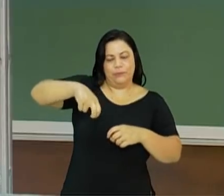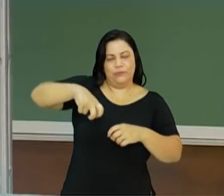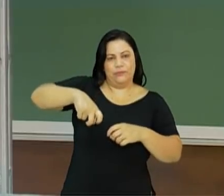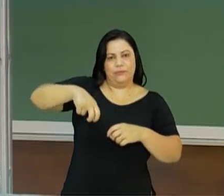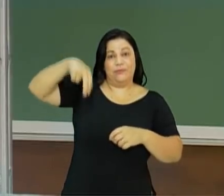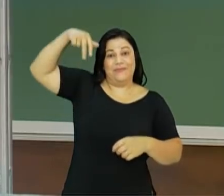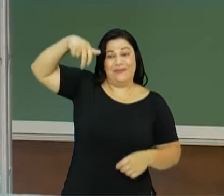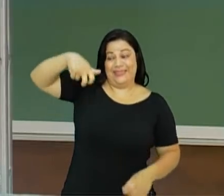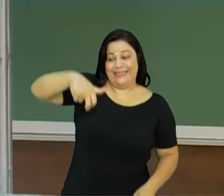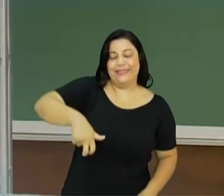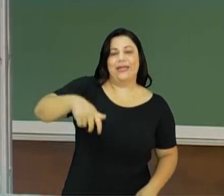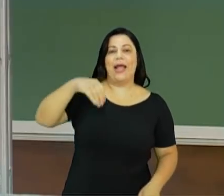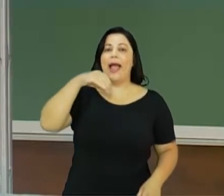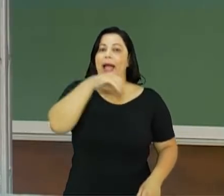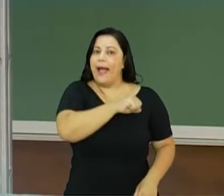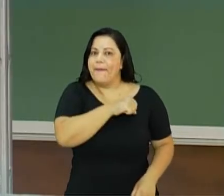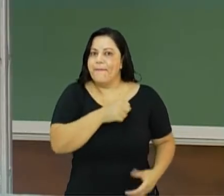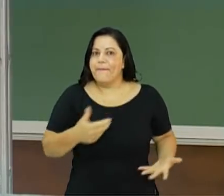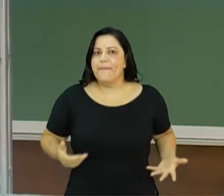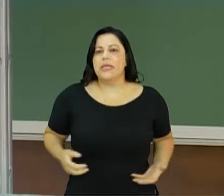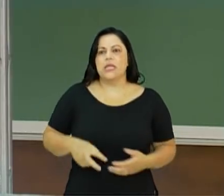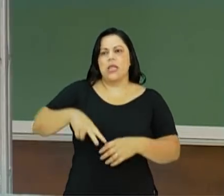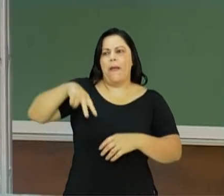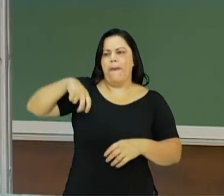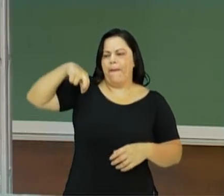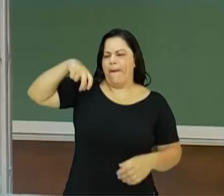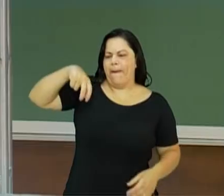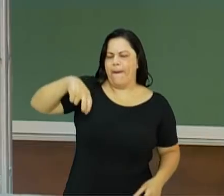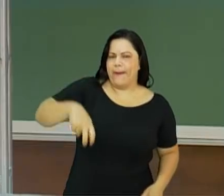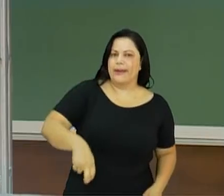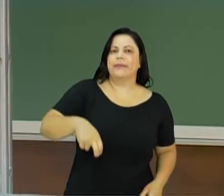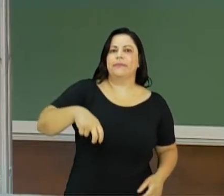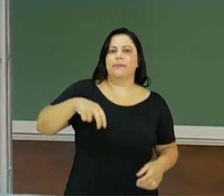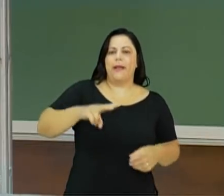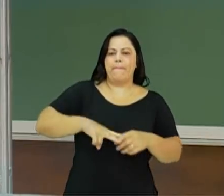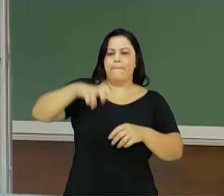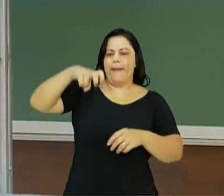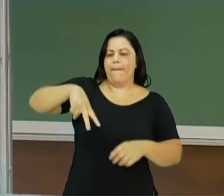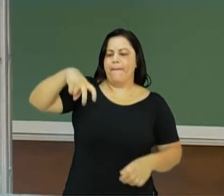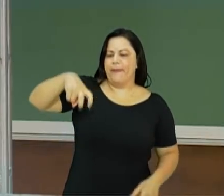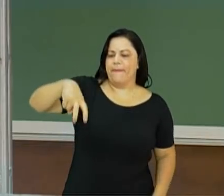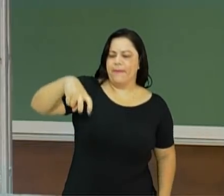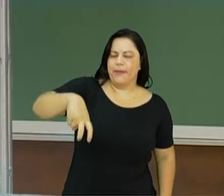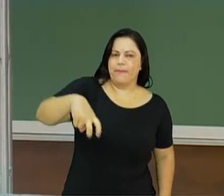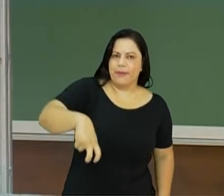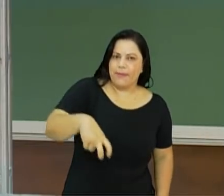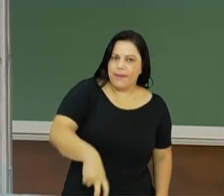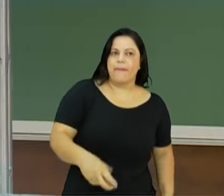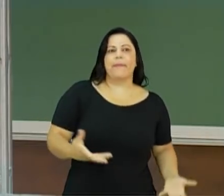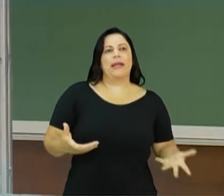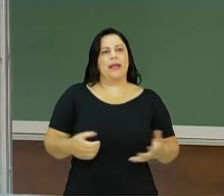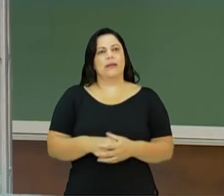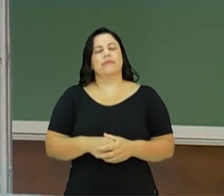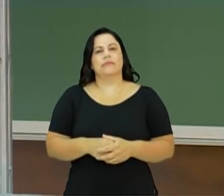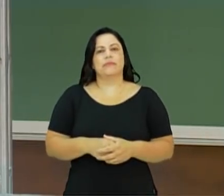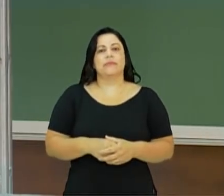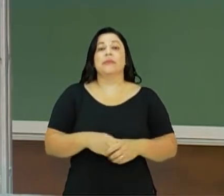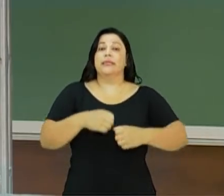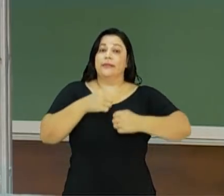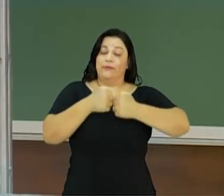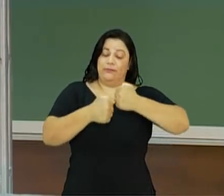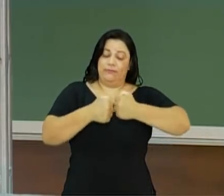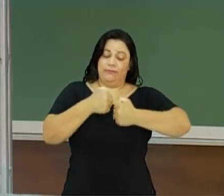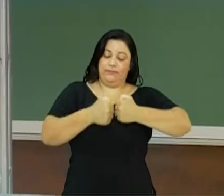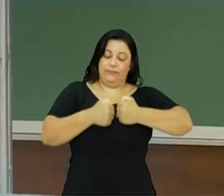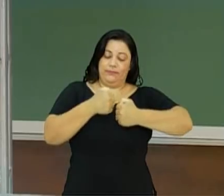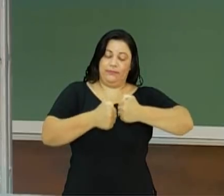escada correndo, mais ainda. Se você descer essa escada pulando degraus, muito mais. Você vai danificando essa cartilagem,